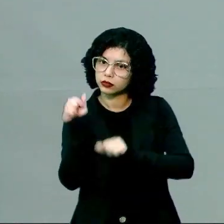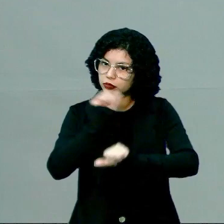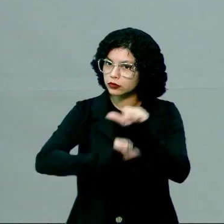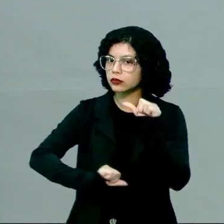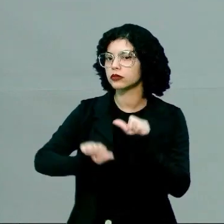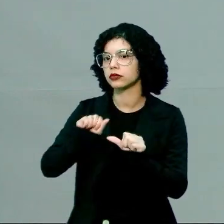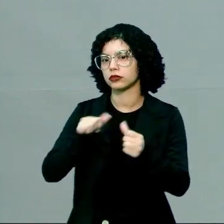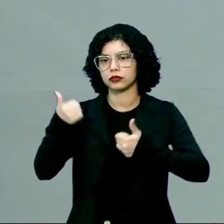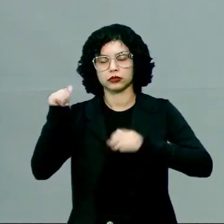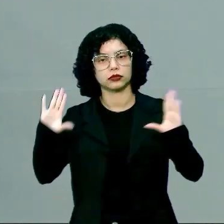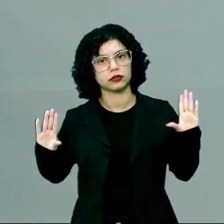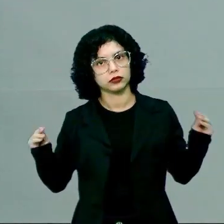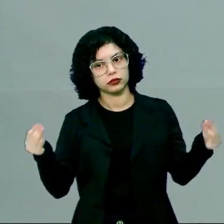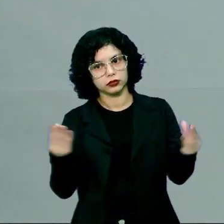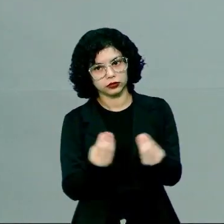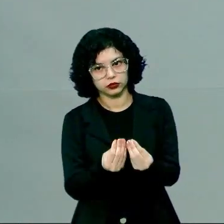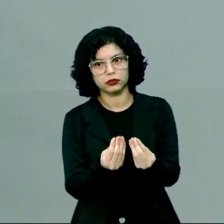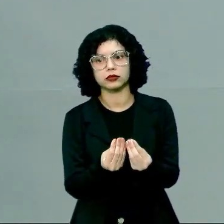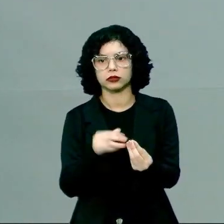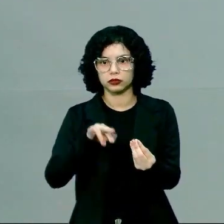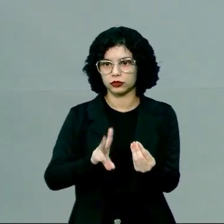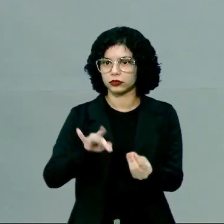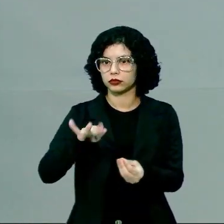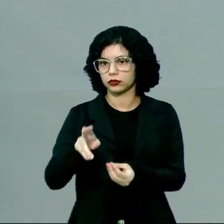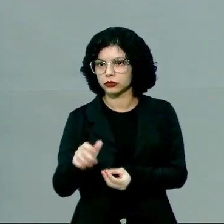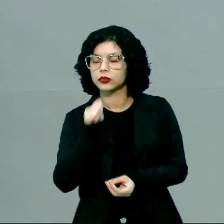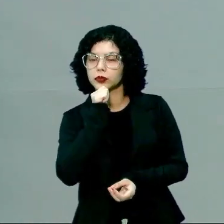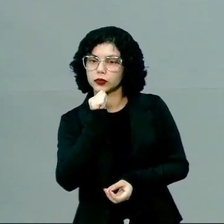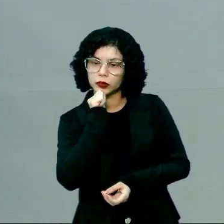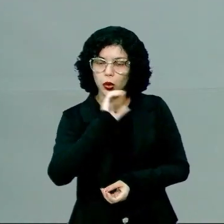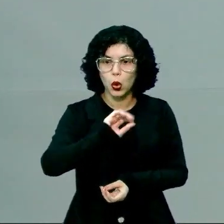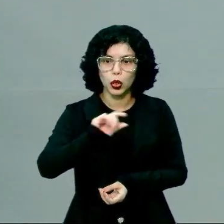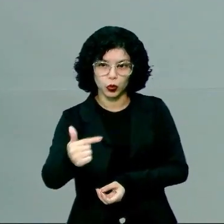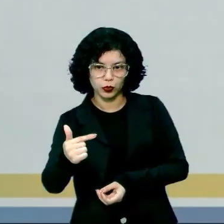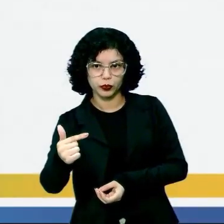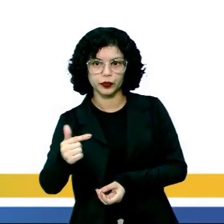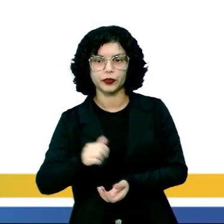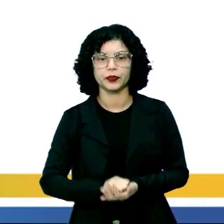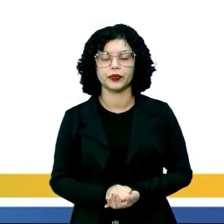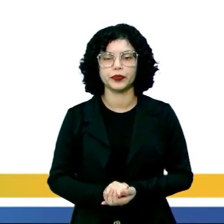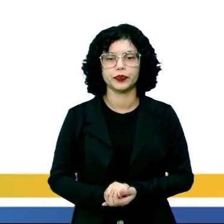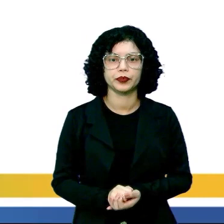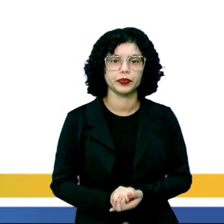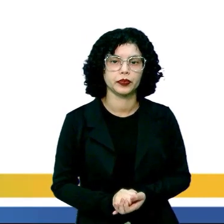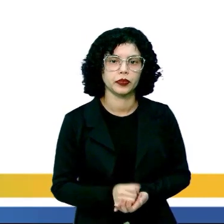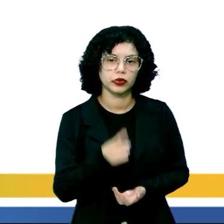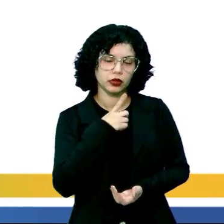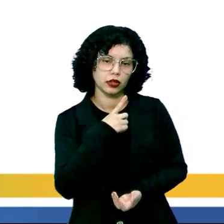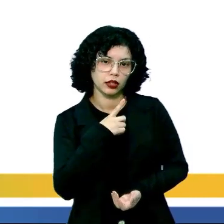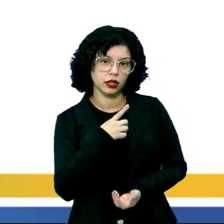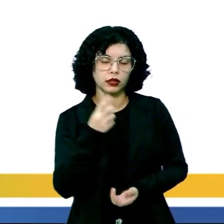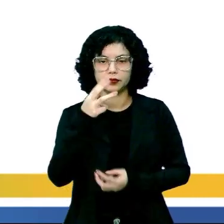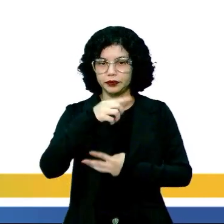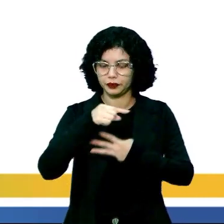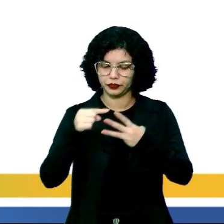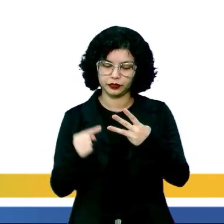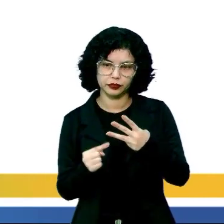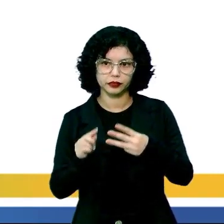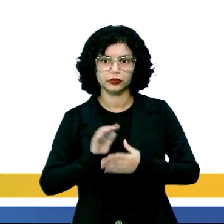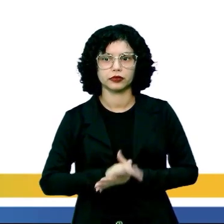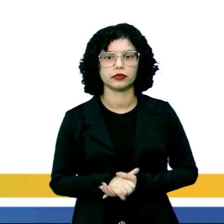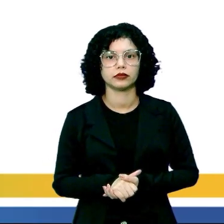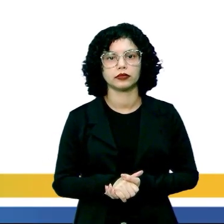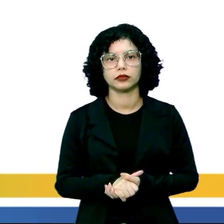trocas de substâncias, de nutrientes, né, de oxigênio para as células, tá? Então aqui a gente tem os 3 vasos